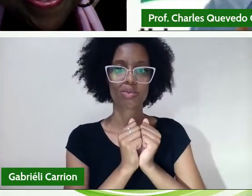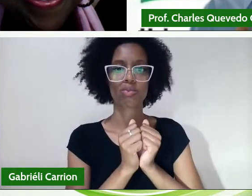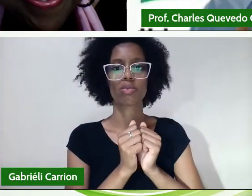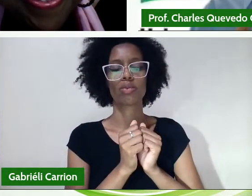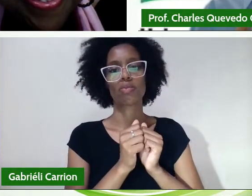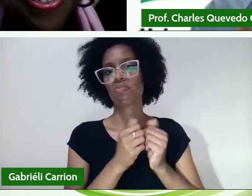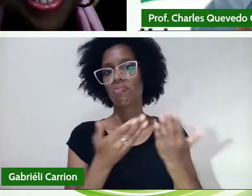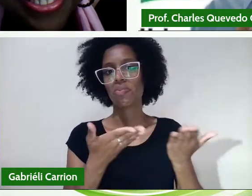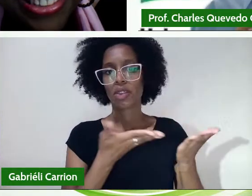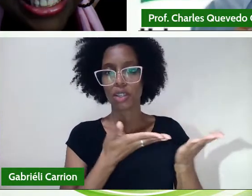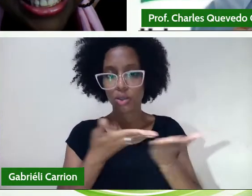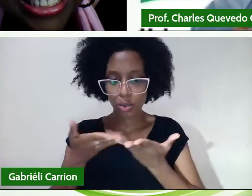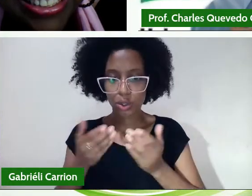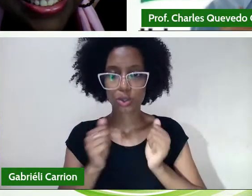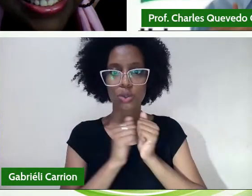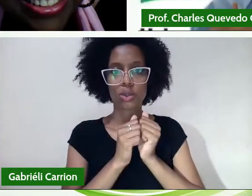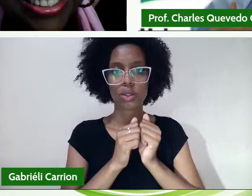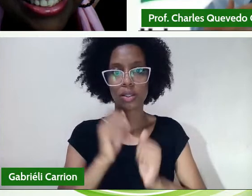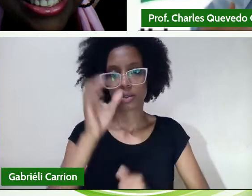ficou claro